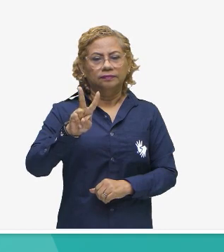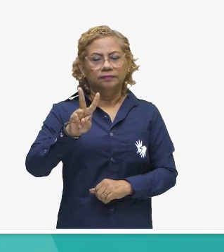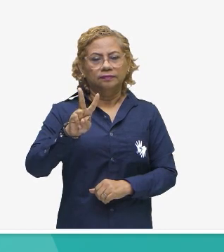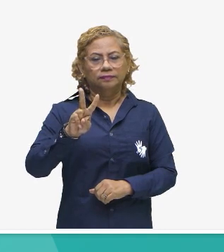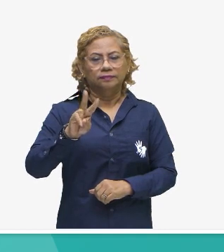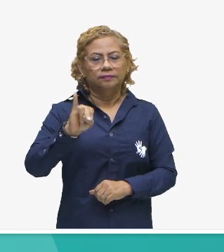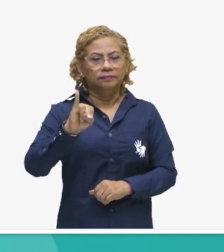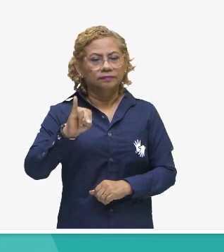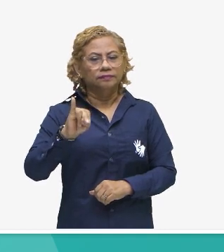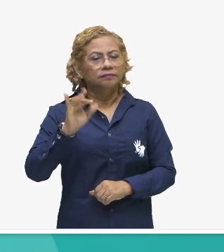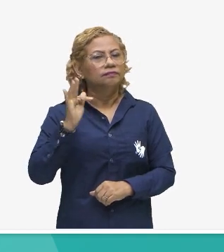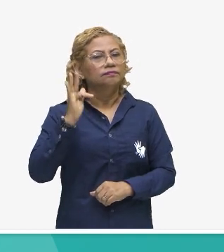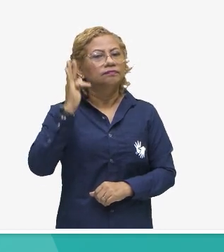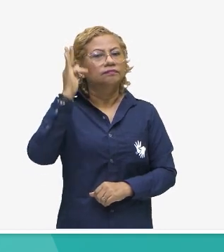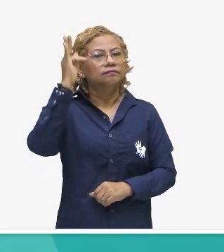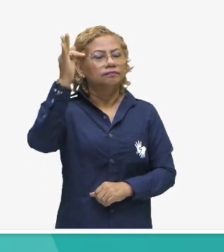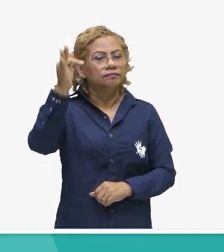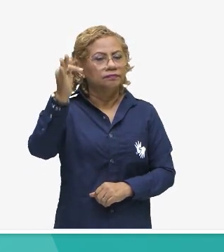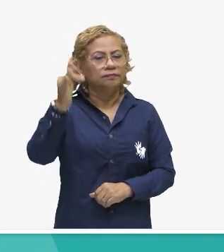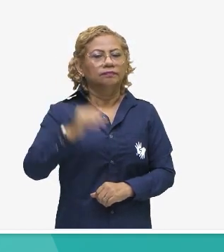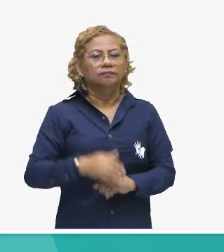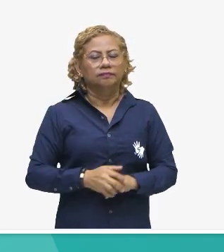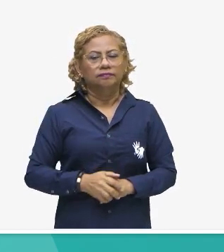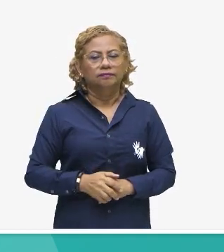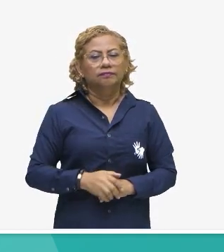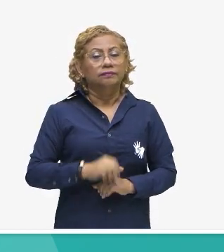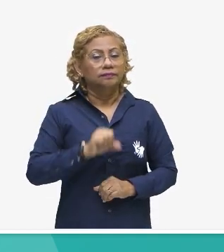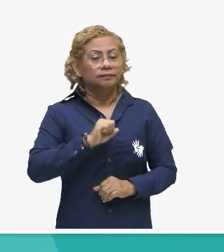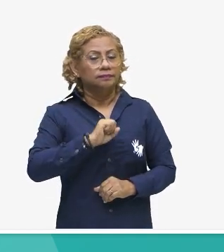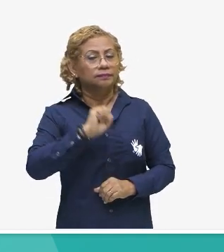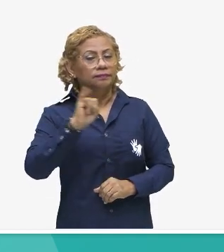condições, né? Que se acontecer, poderá